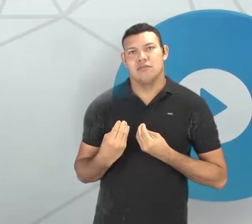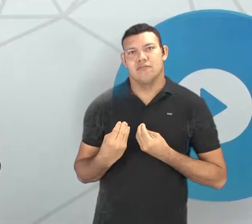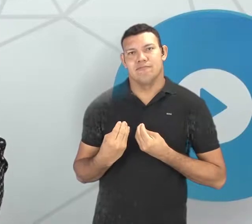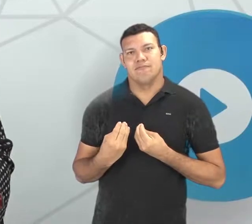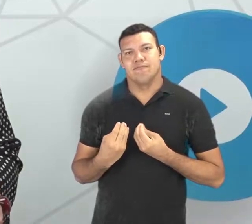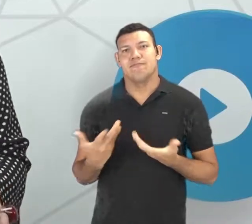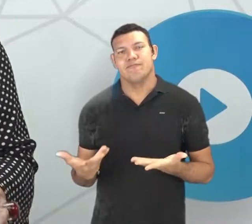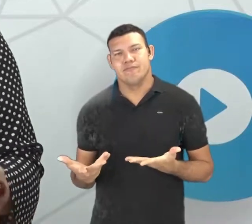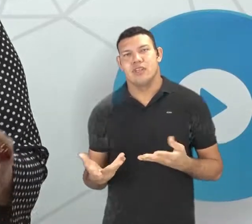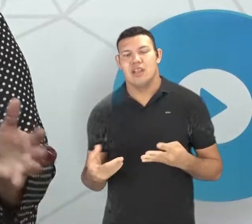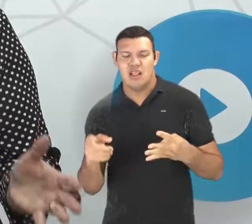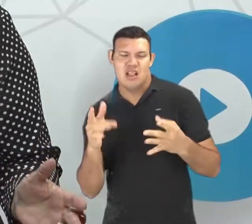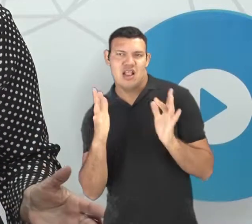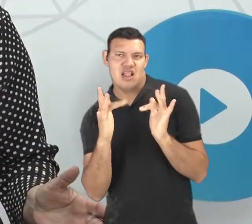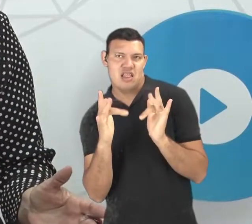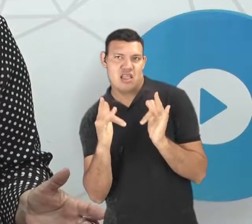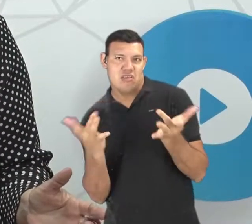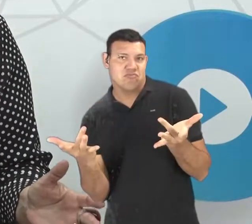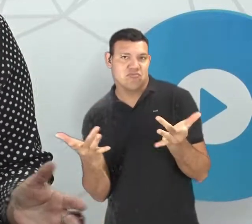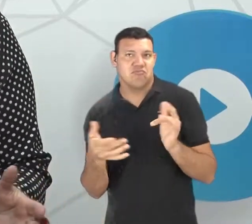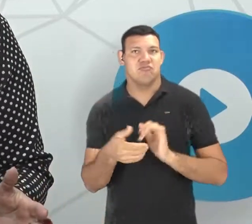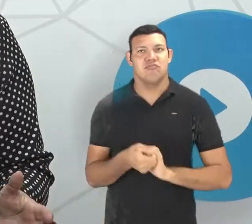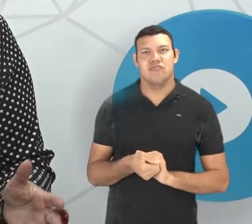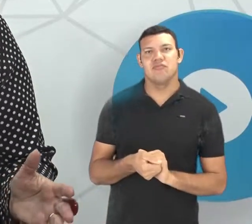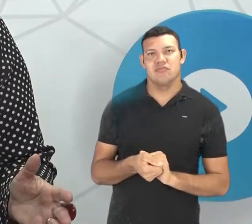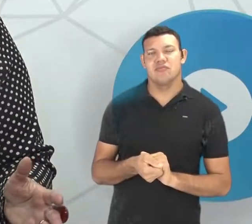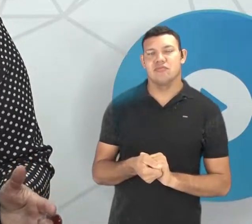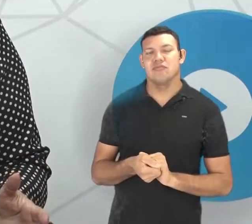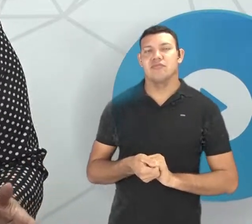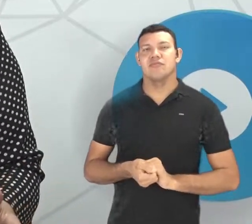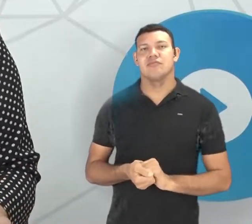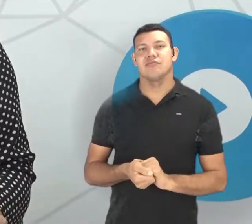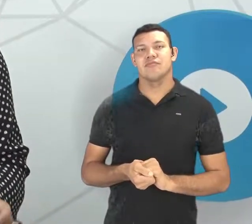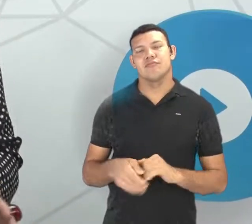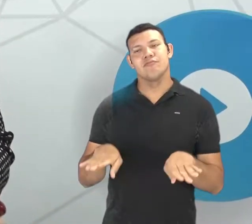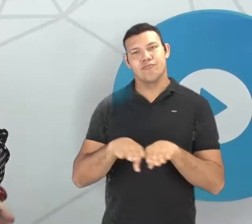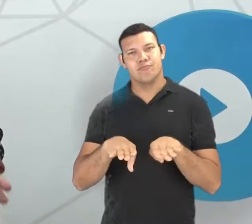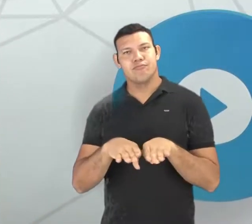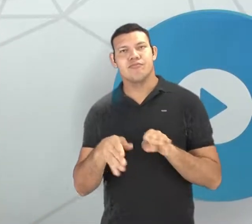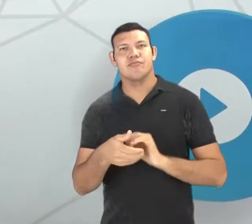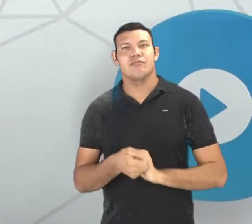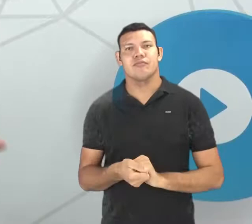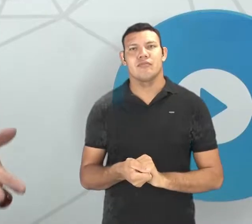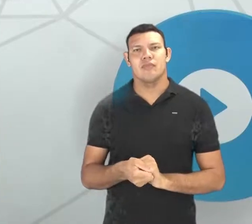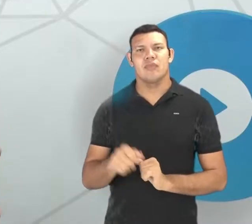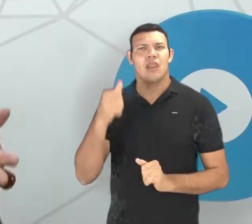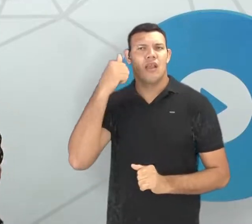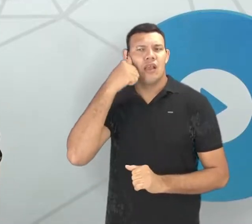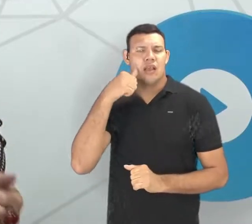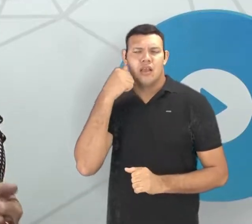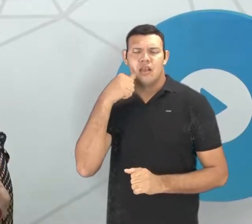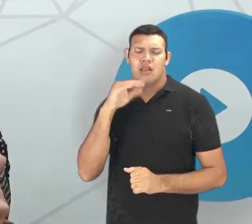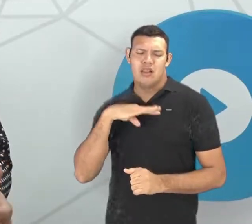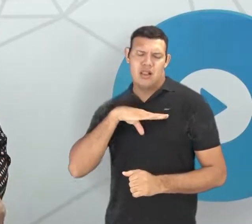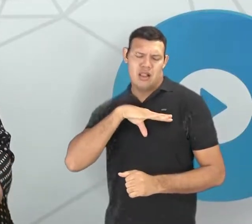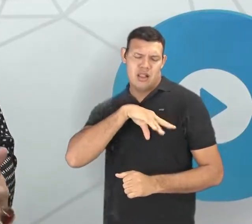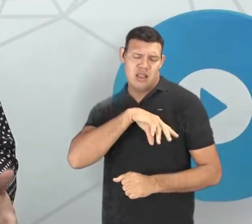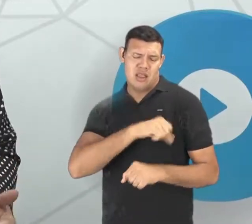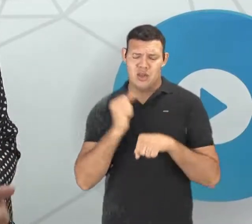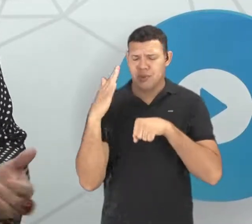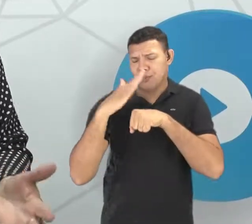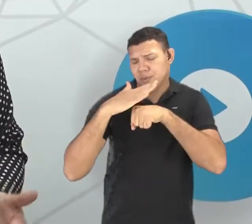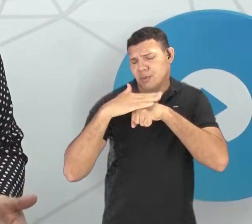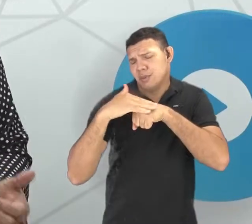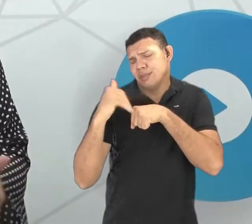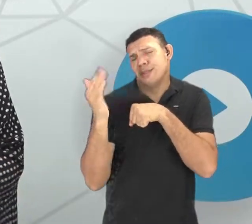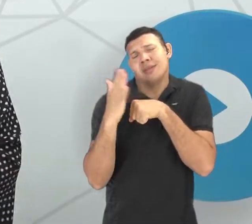com namorados, que namorados fazem muito isso, são levados a isso. Pois bem, então a mulher, pelo amor, pelo carinho,